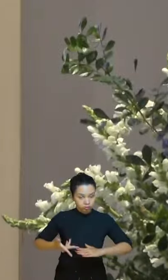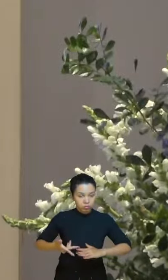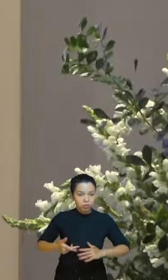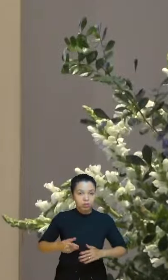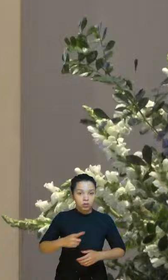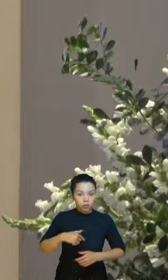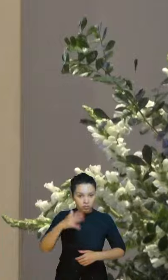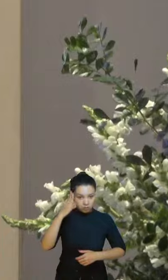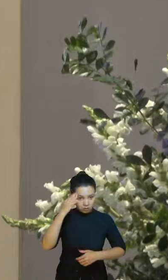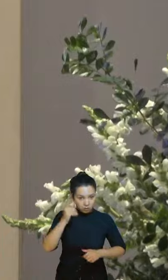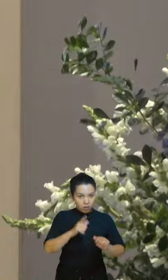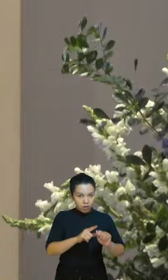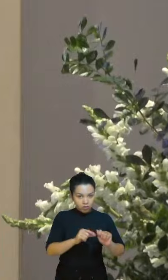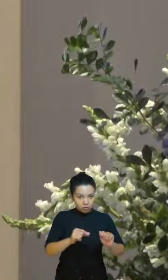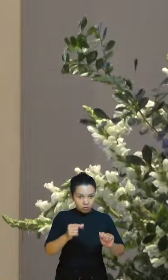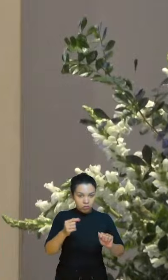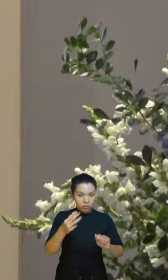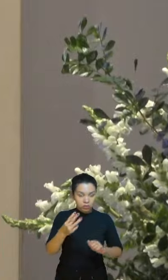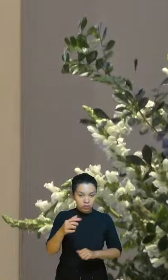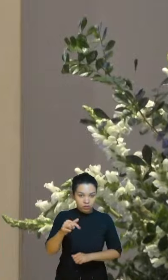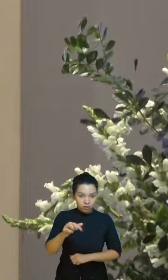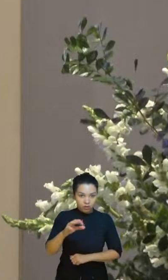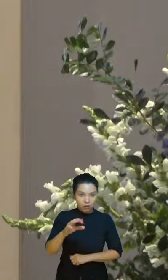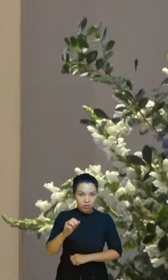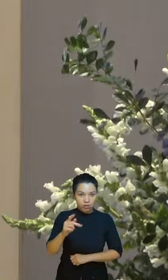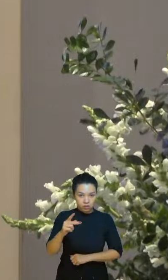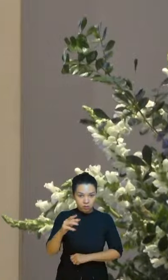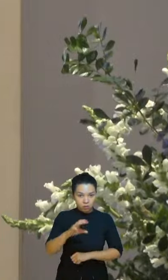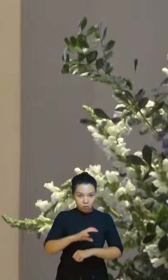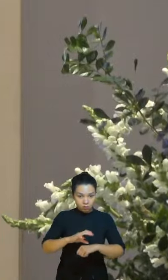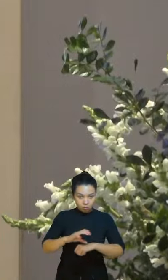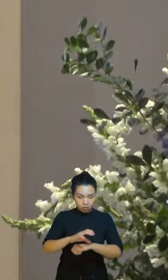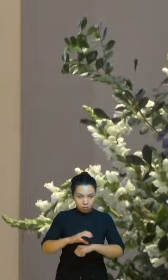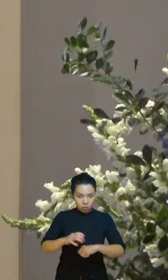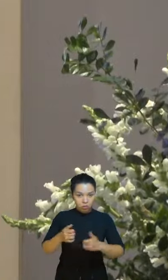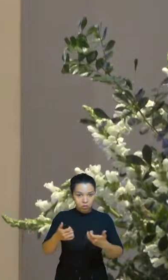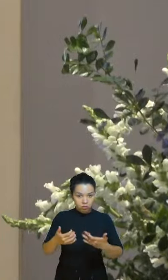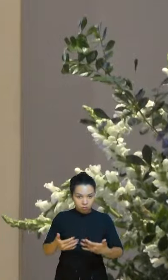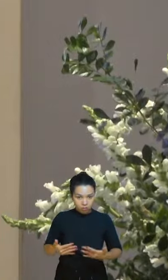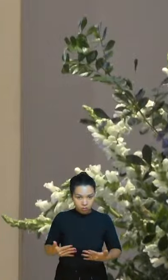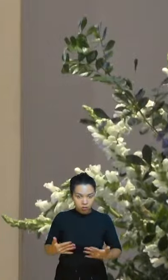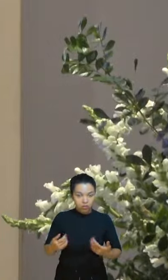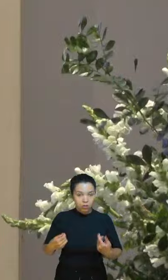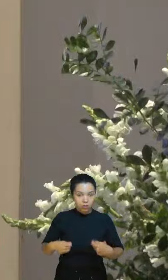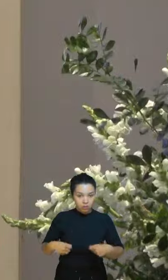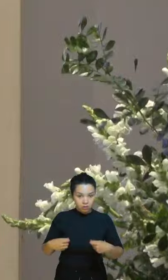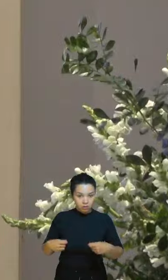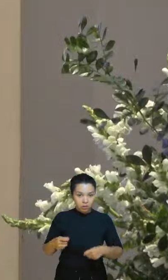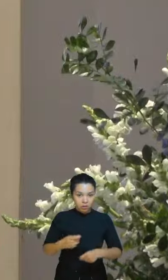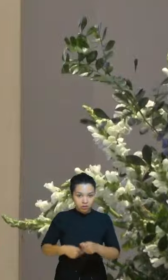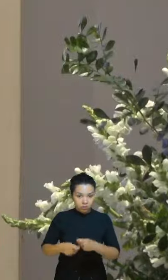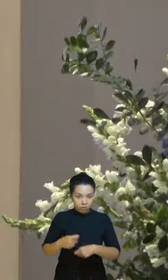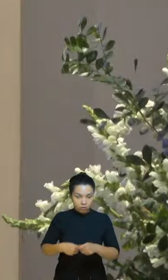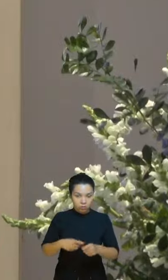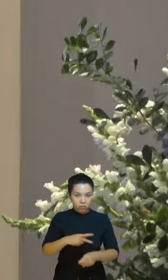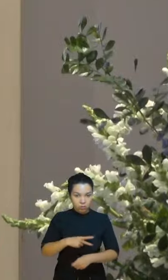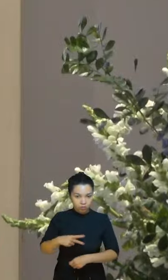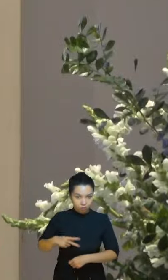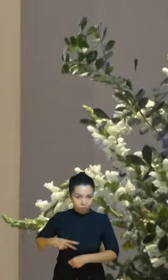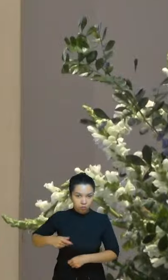artigo 37 Cap da constituição tem que ser um dos apanados da administração pública